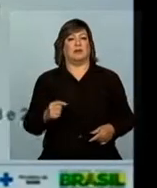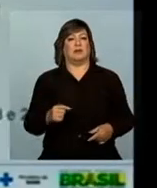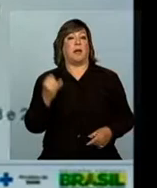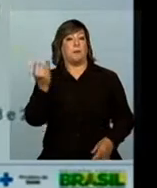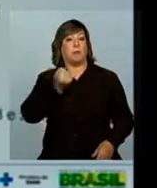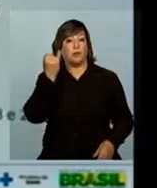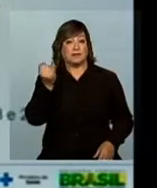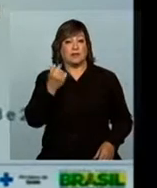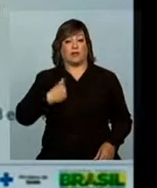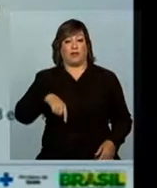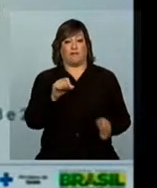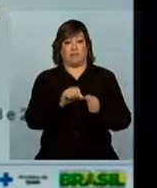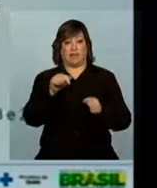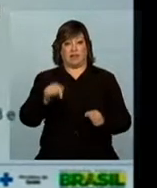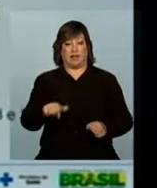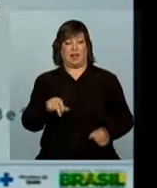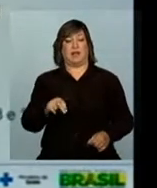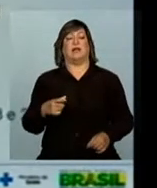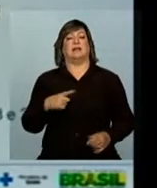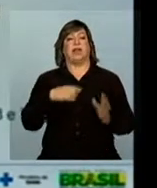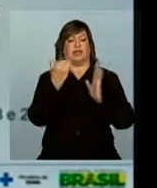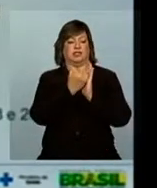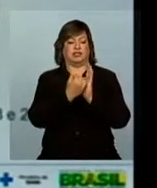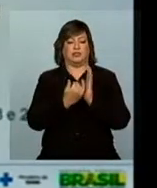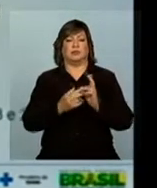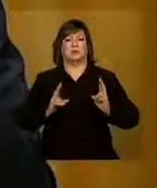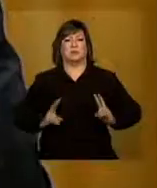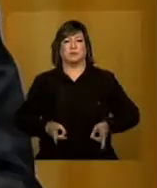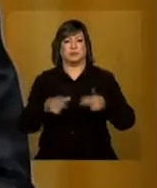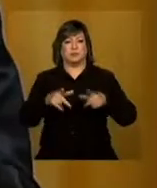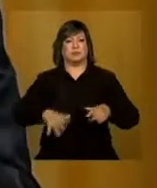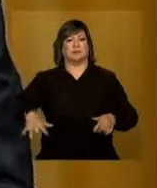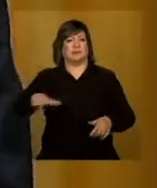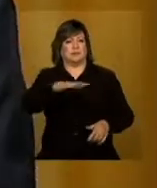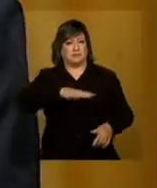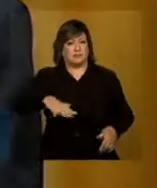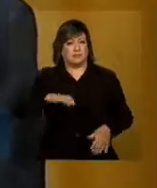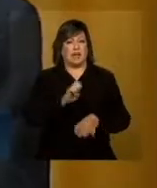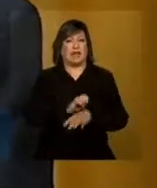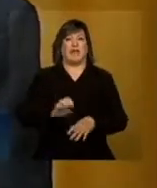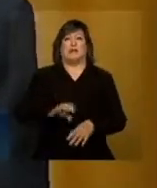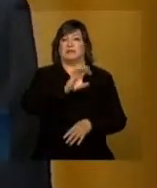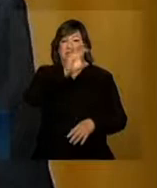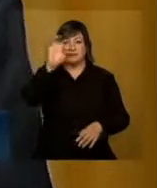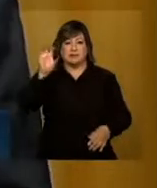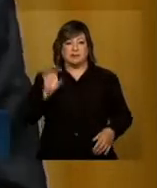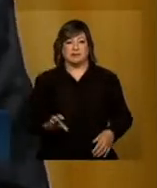anos. Nós temos uma agenda permanente com as regiões, com os estados e municípios,